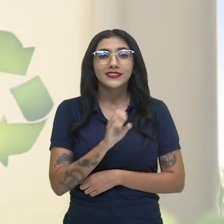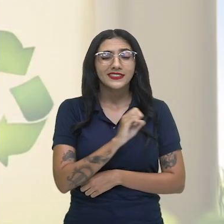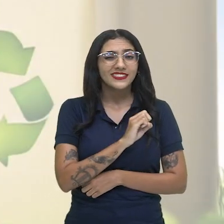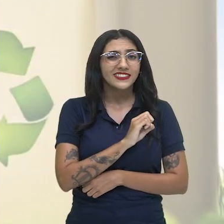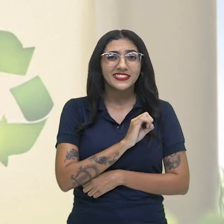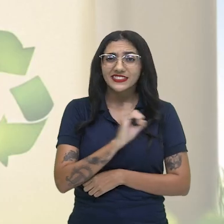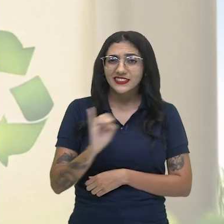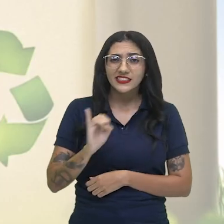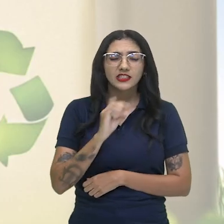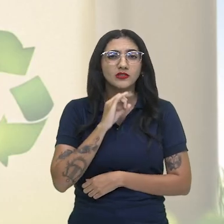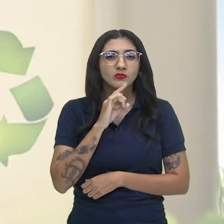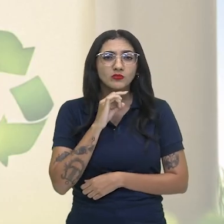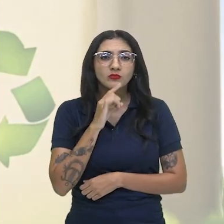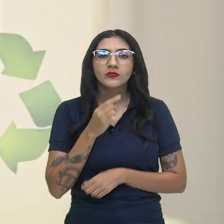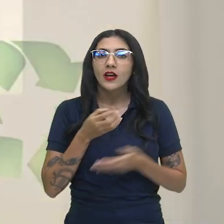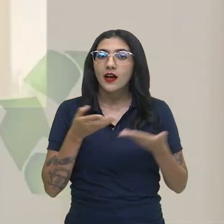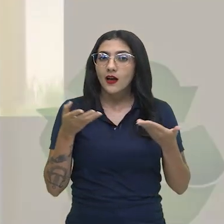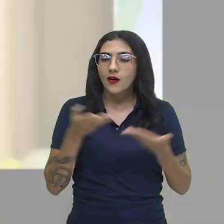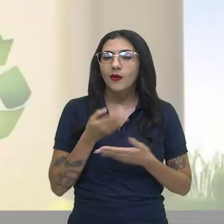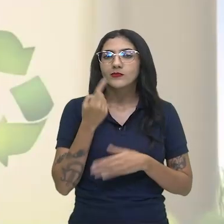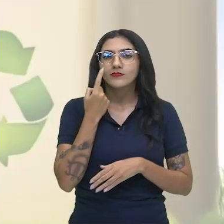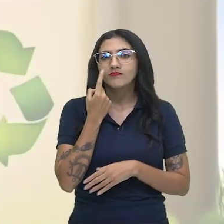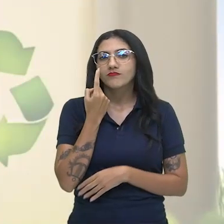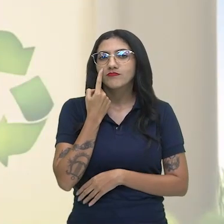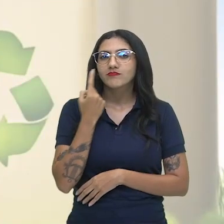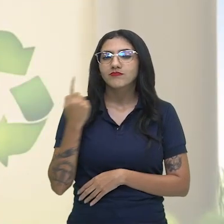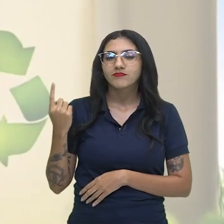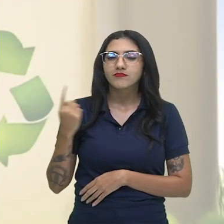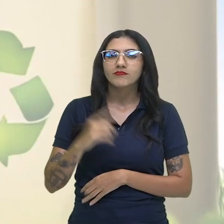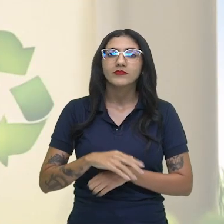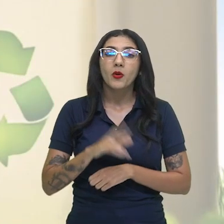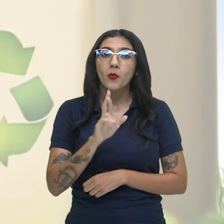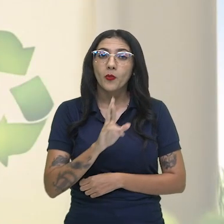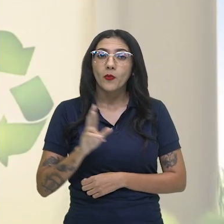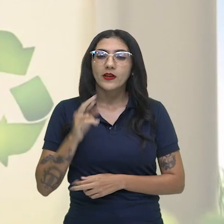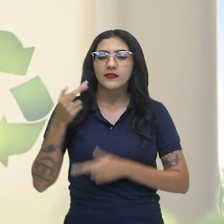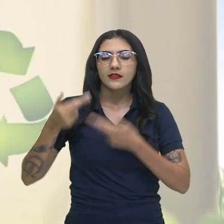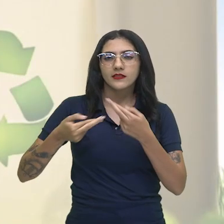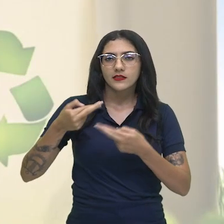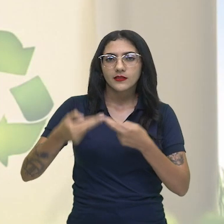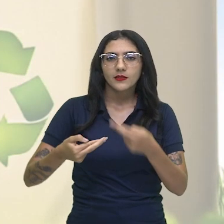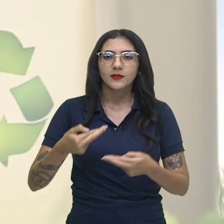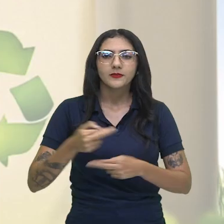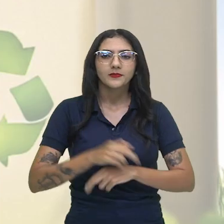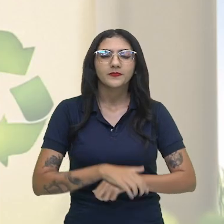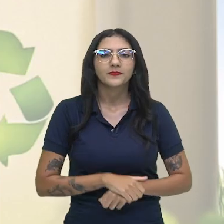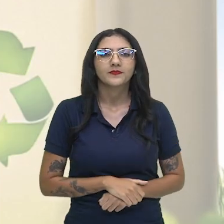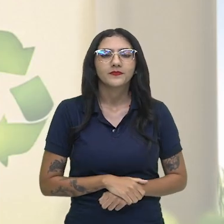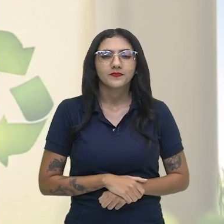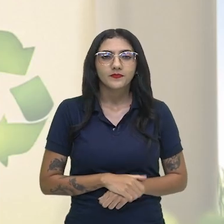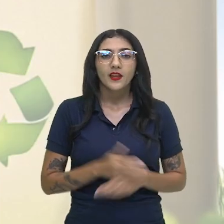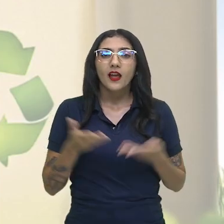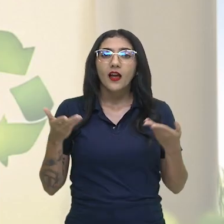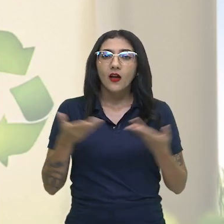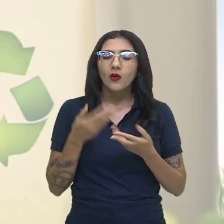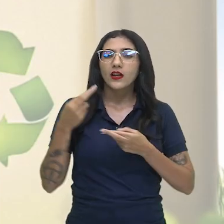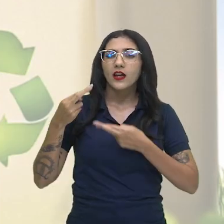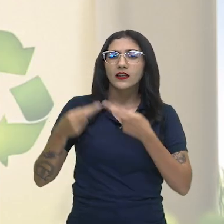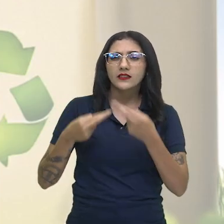possível, aí, por último, chegamos ao último R, que seria reciclar. Pois é, pessoal, reciclar aí é